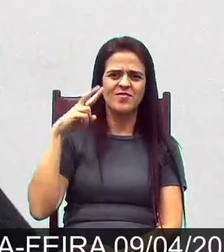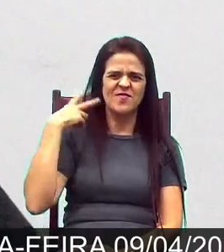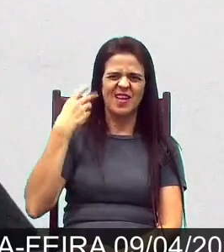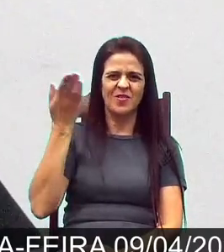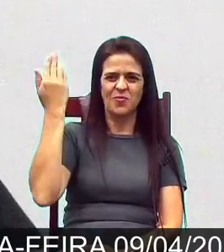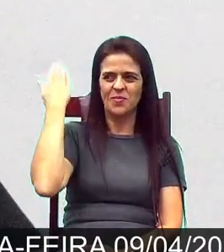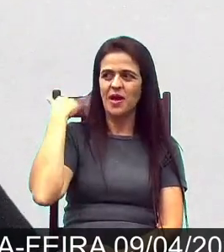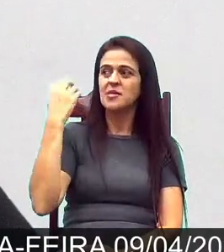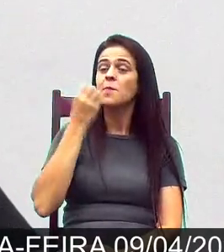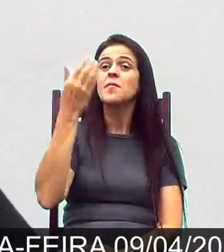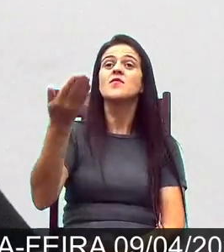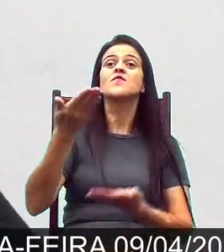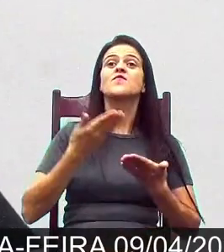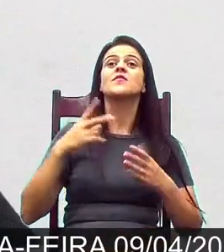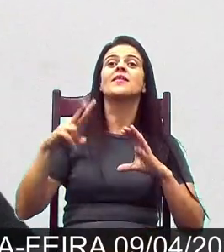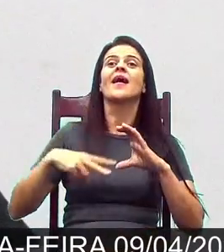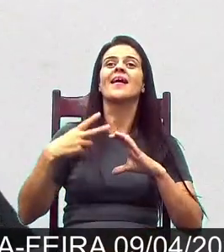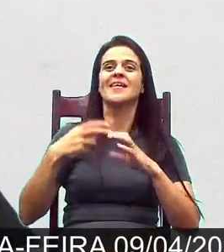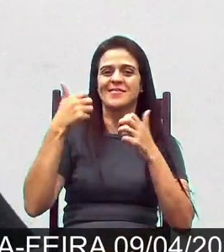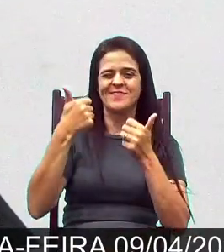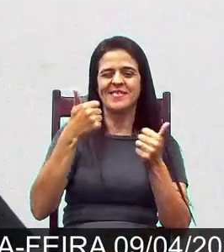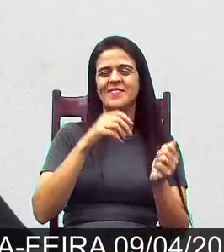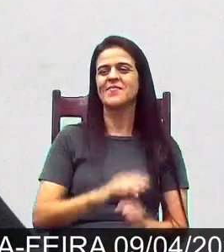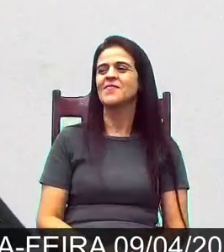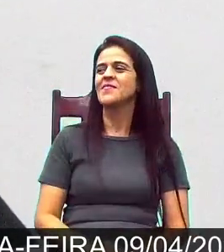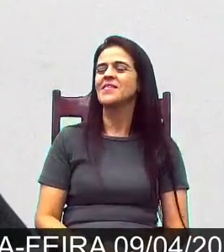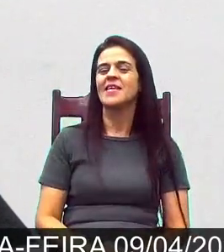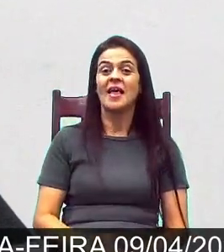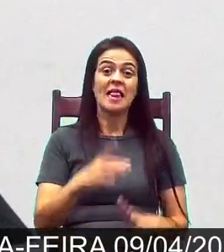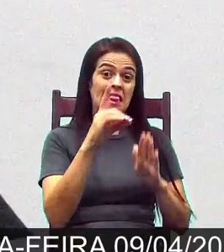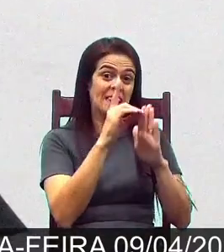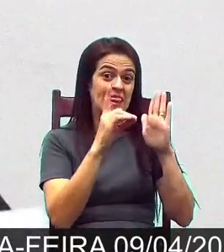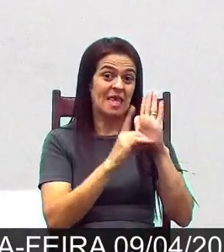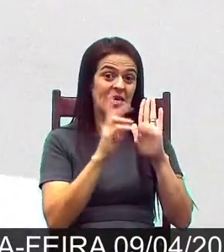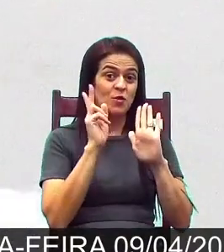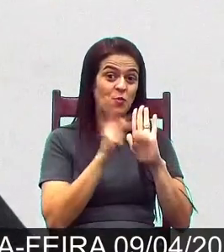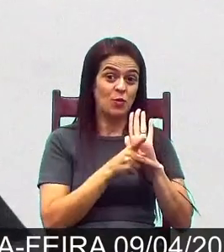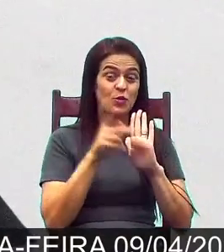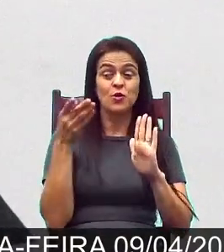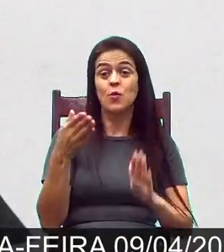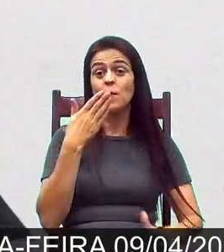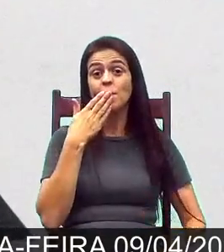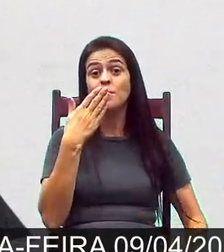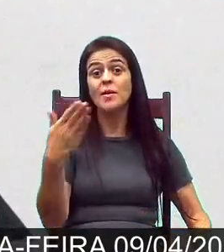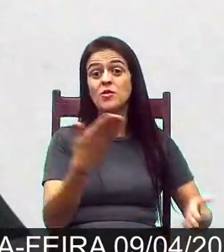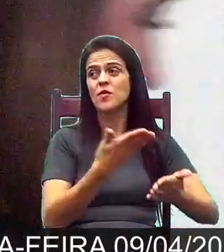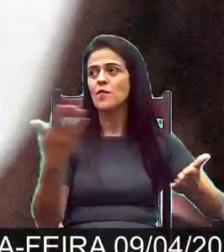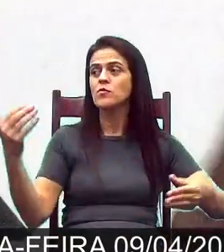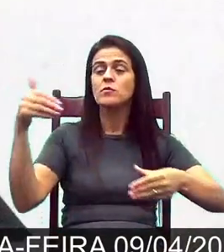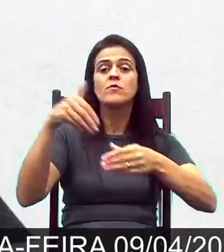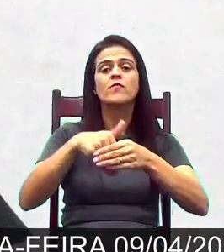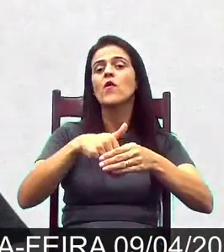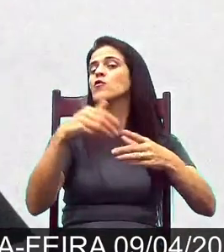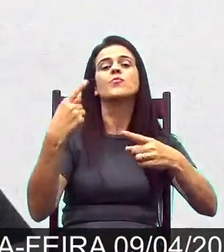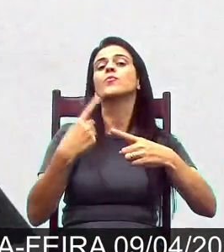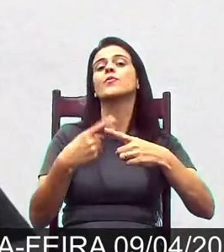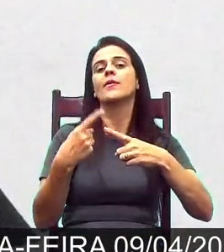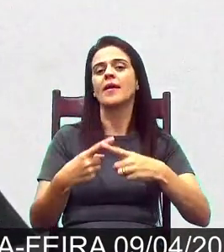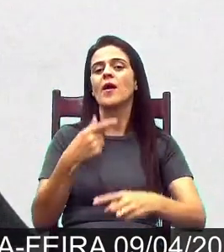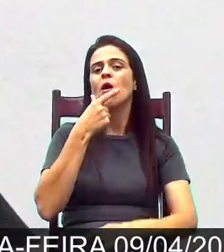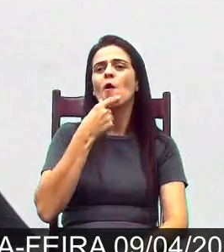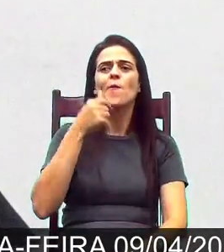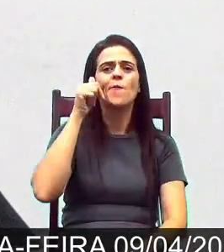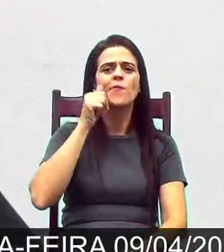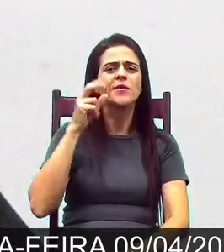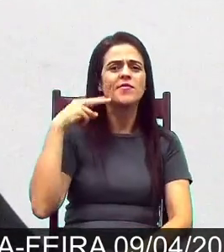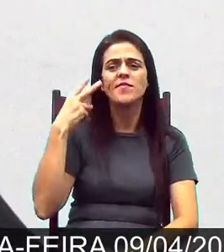primo. Esse projeto de decreto legislativo, nós estamos pedindo voto aos senhores vereadores, senhora